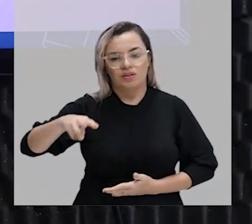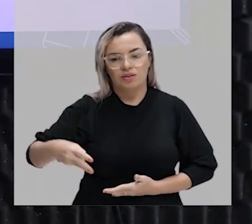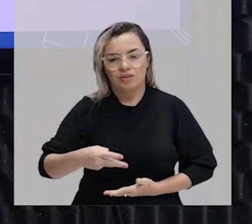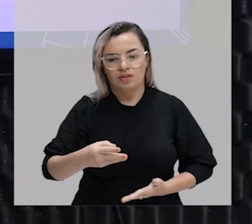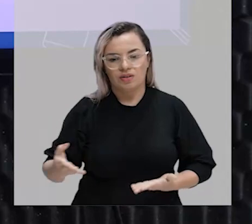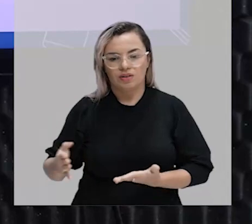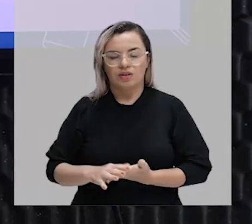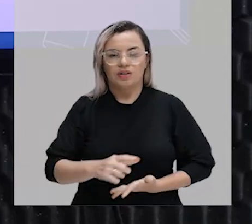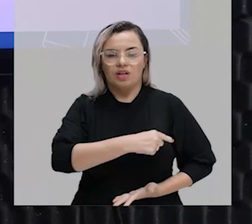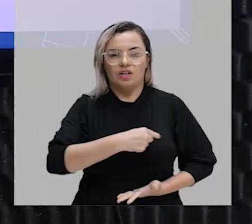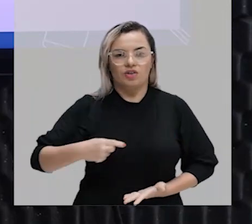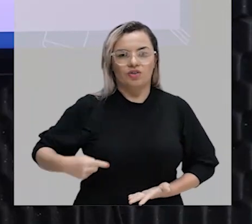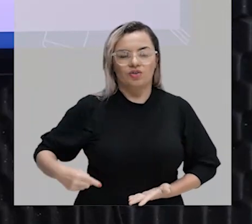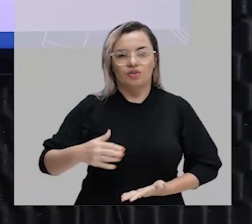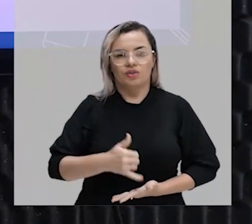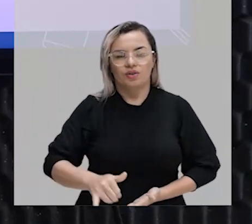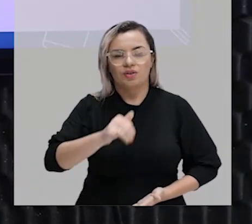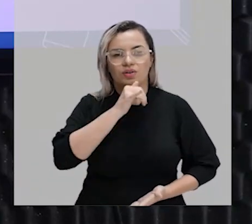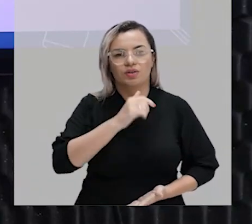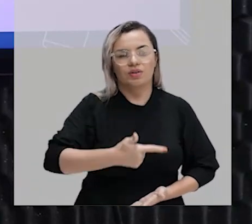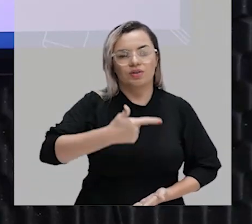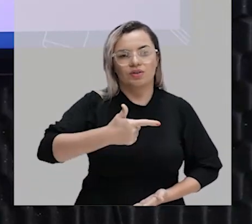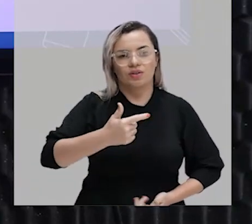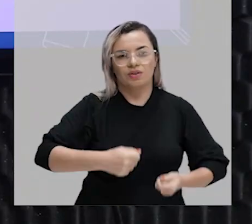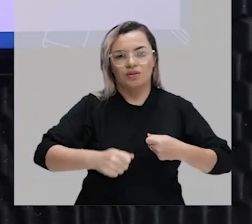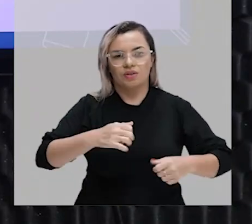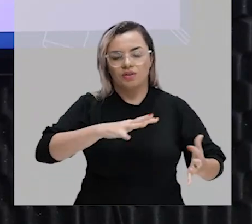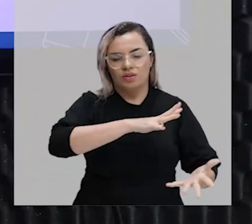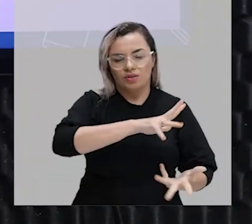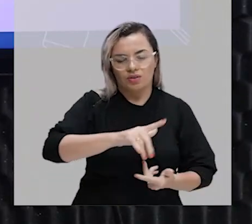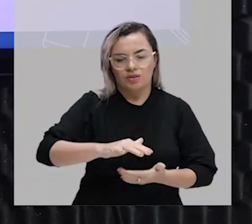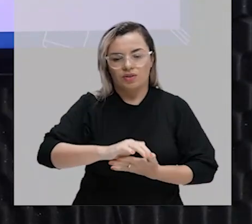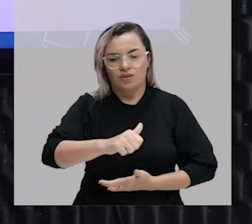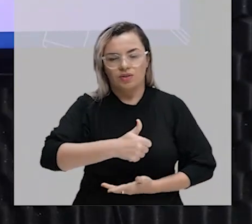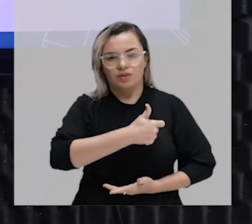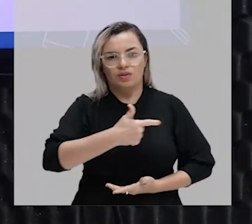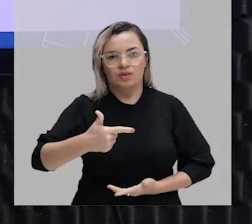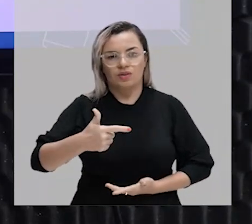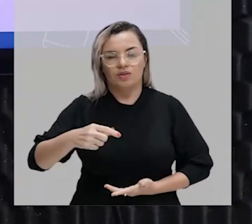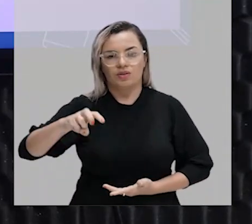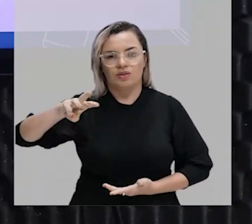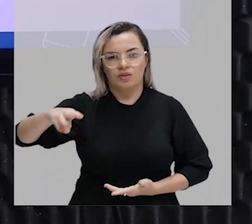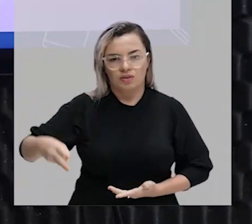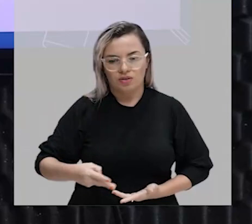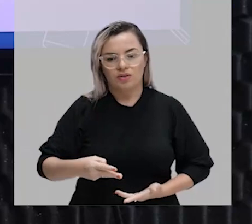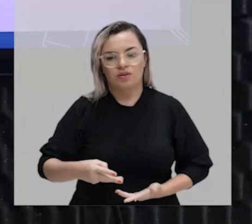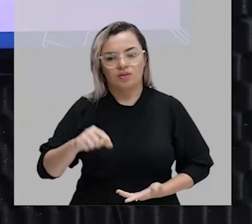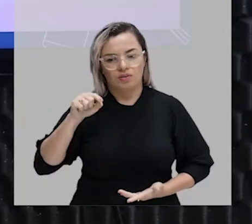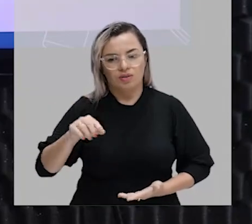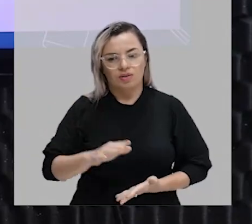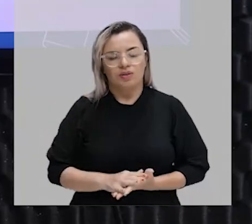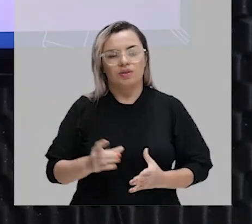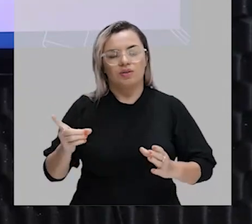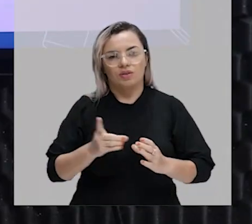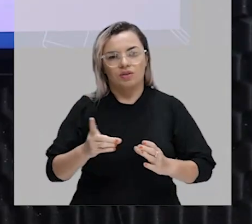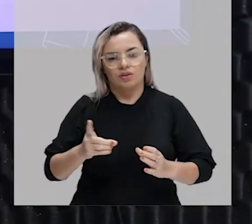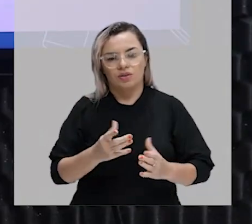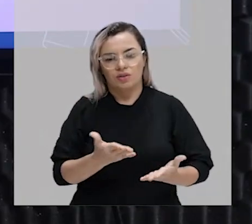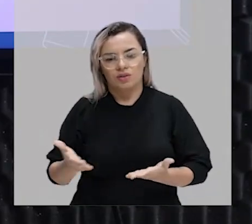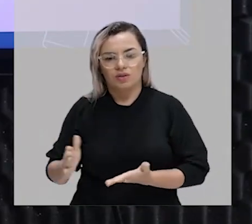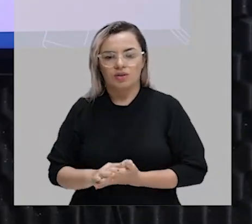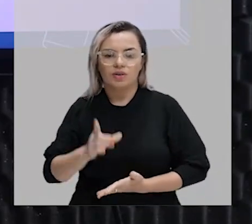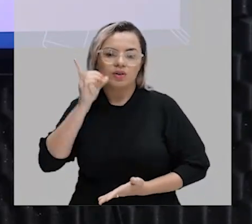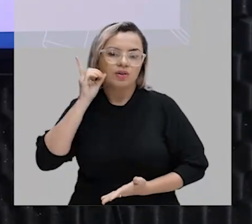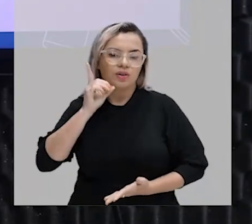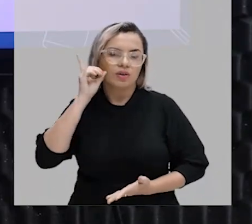China, por exemplo, galera, tá? Que é a segunda maior economia do mundo, em torno de 12 trilhões de dólares. Então a gente percebe que o PIB norte-americano é muito forte,